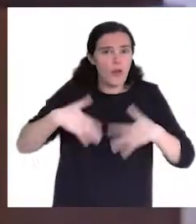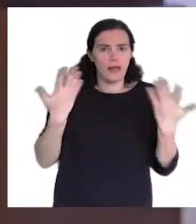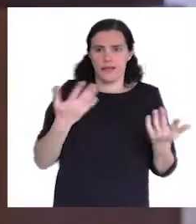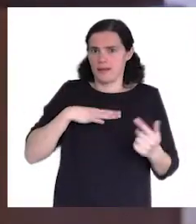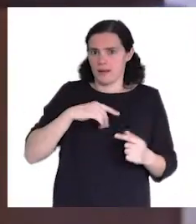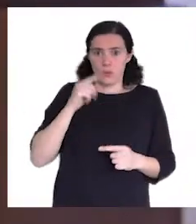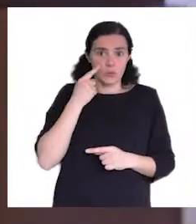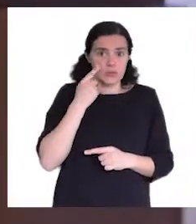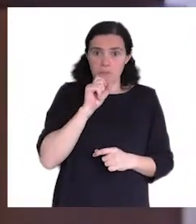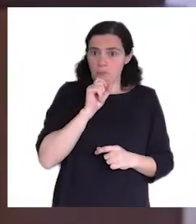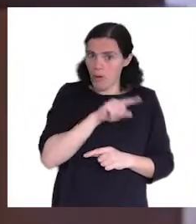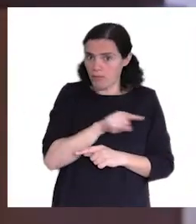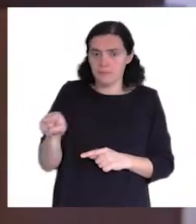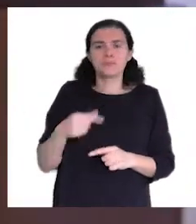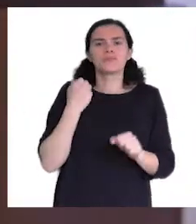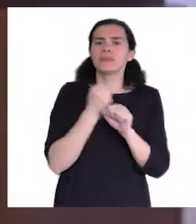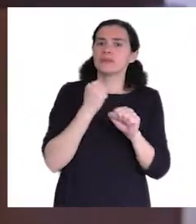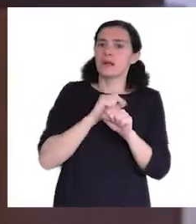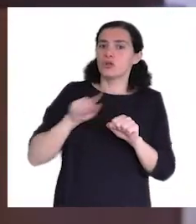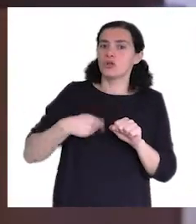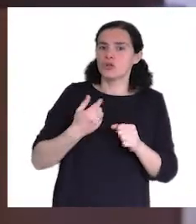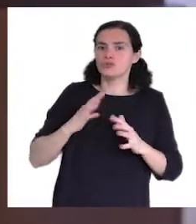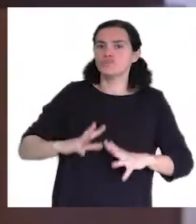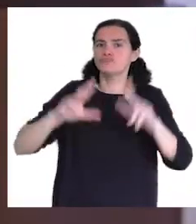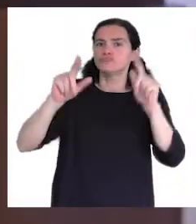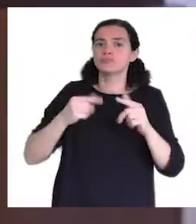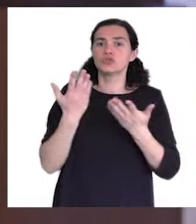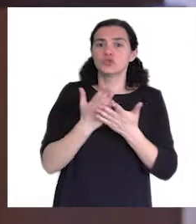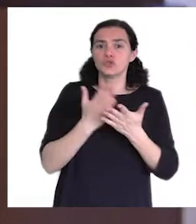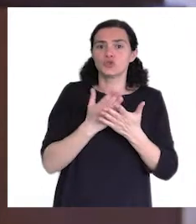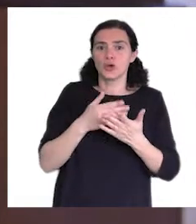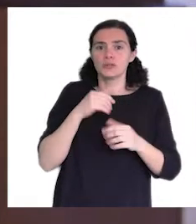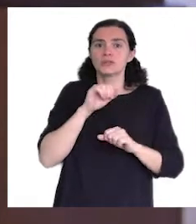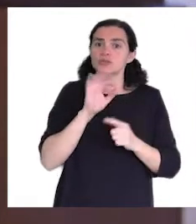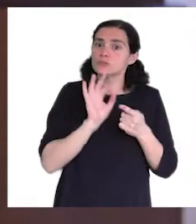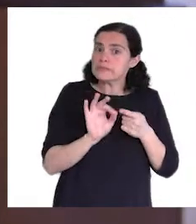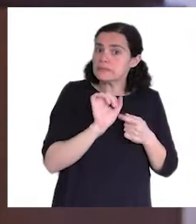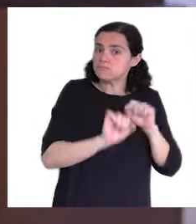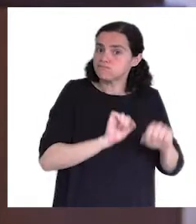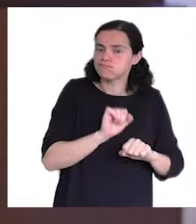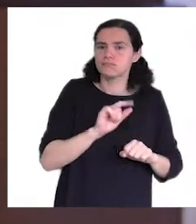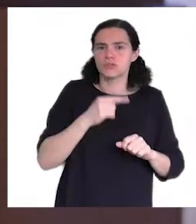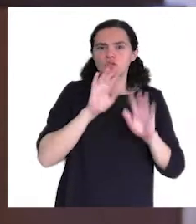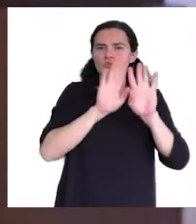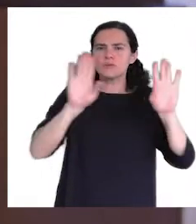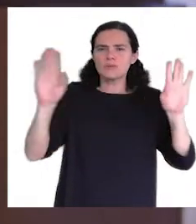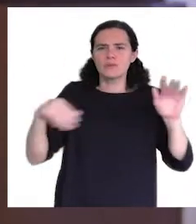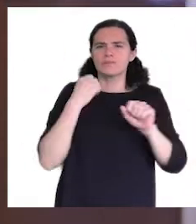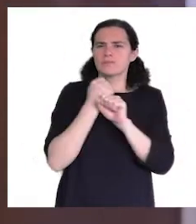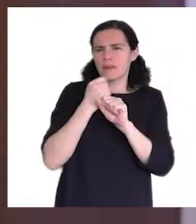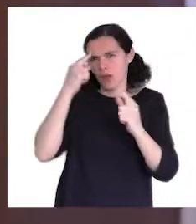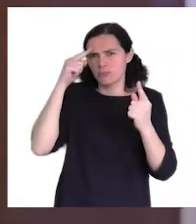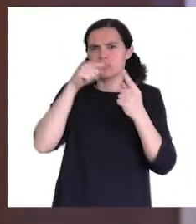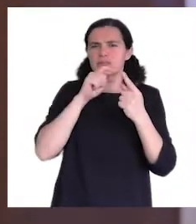queira vir conhecer, ao nível de trabalho que nós desenvolvemos com as escolas. Toda a exposição é trabalhada